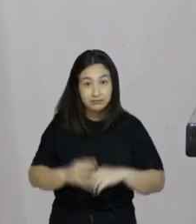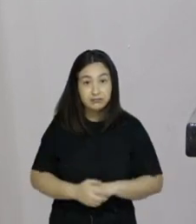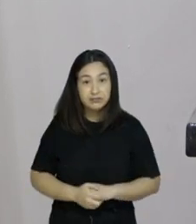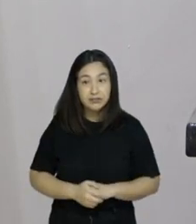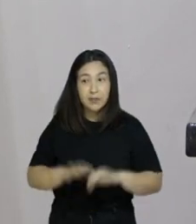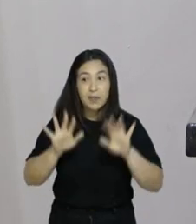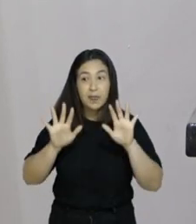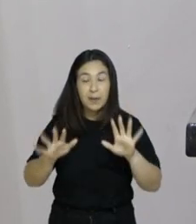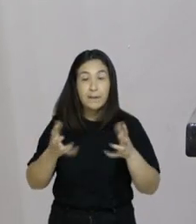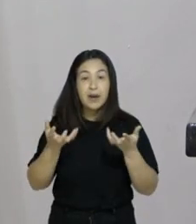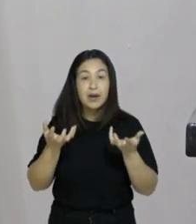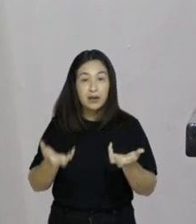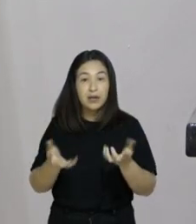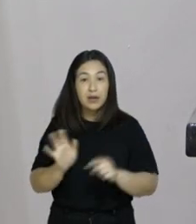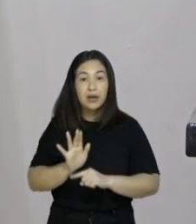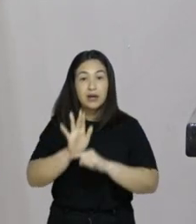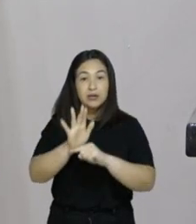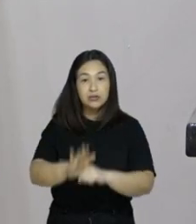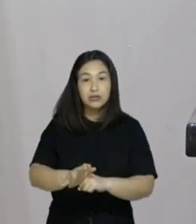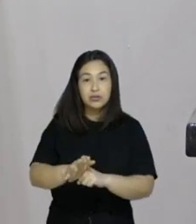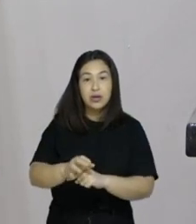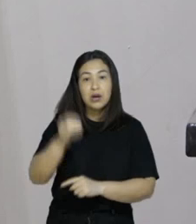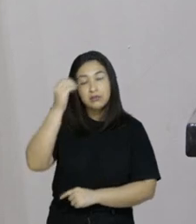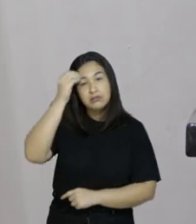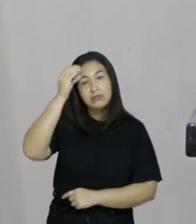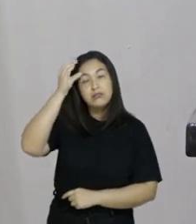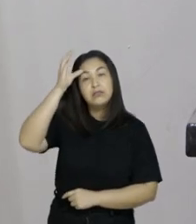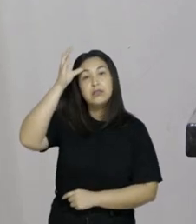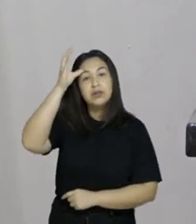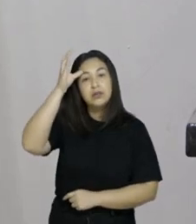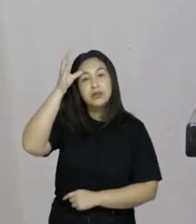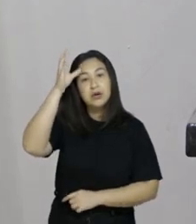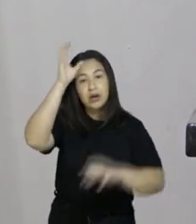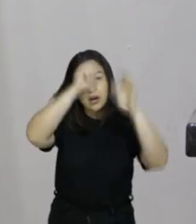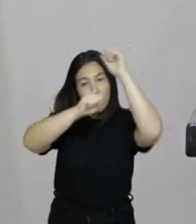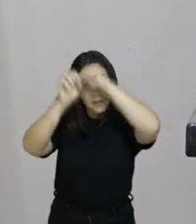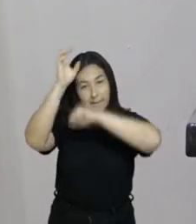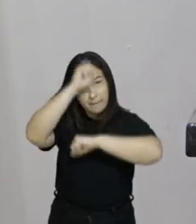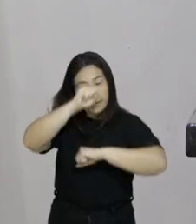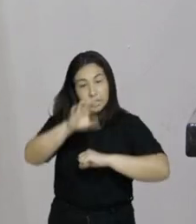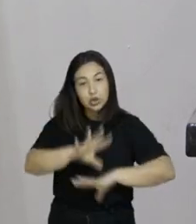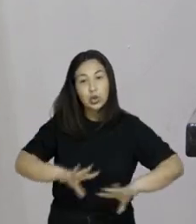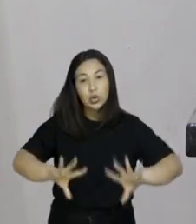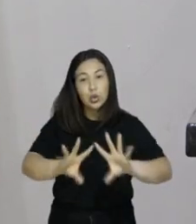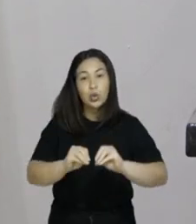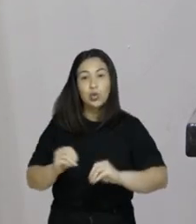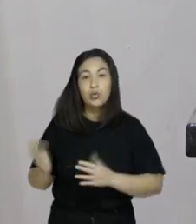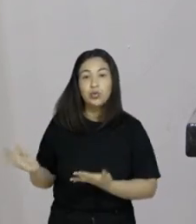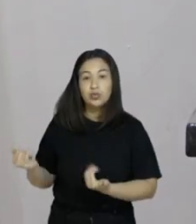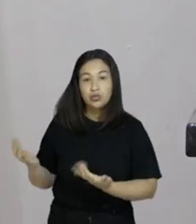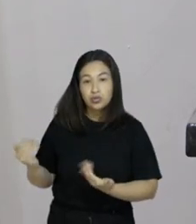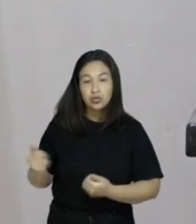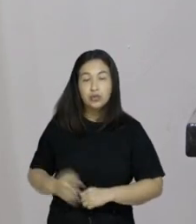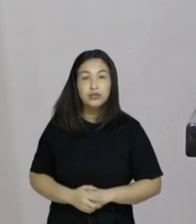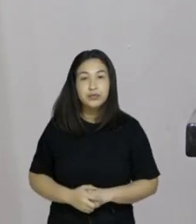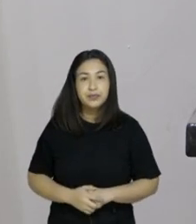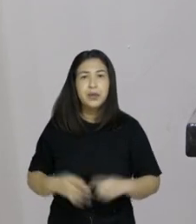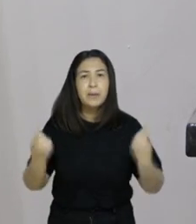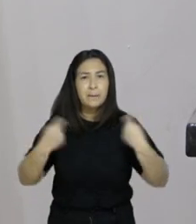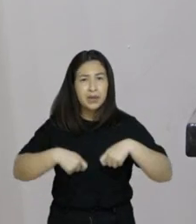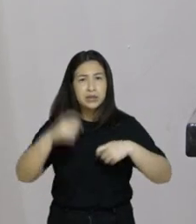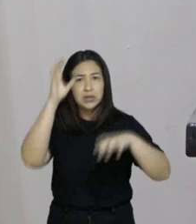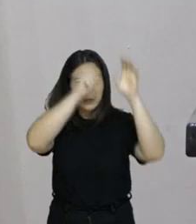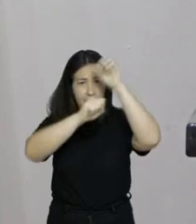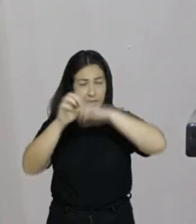oferecer conhecimentos indispensáveis a todos os jovens. Dominar tecnologia vai ser